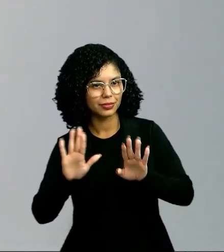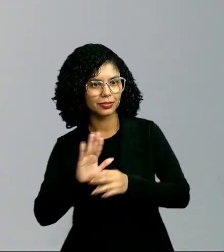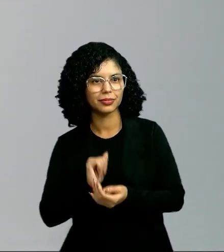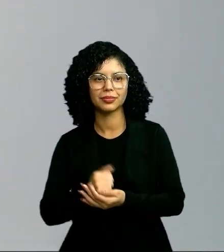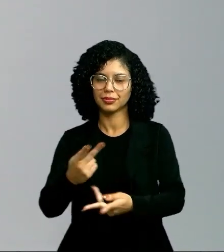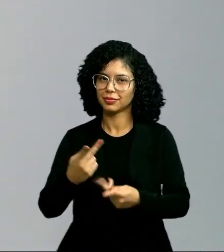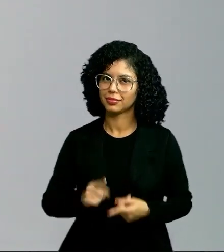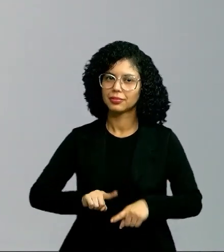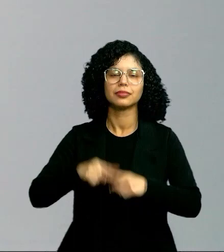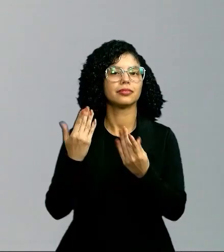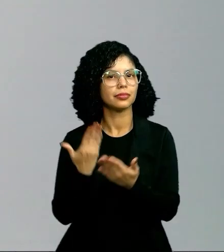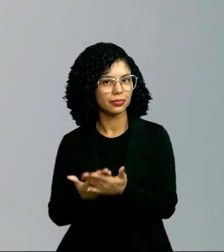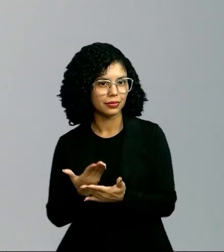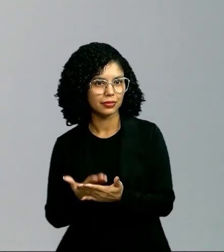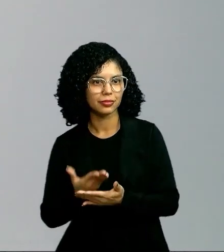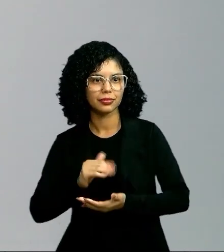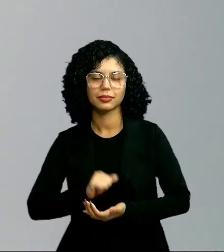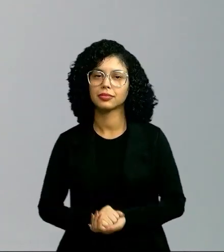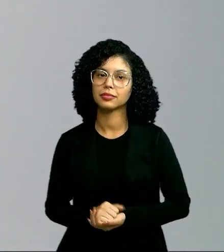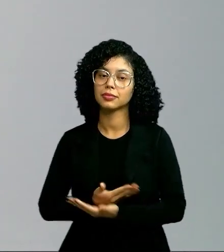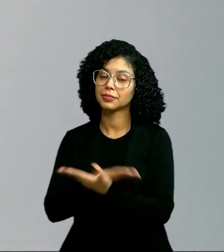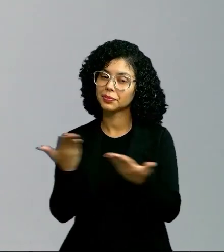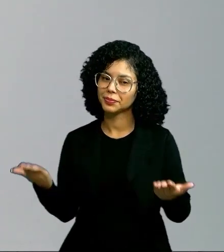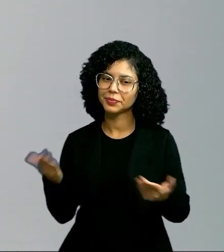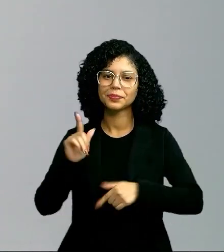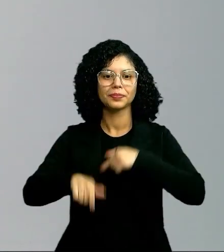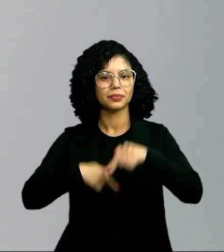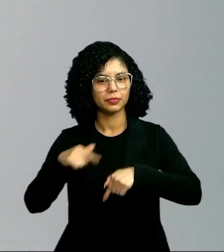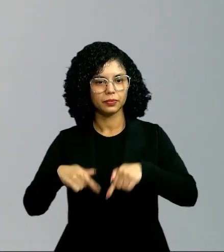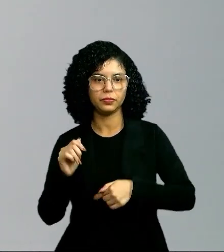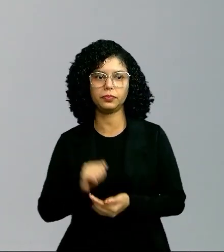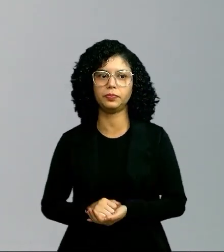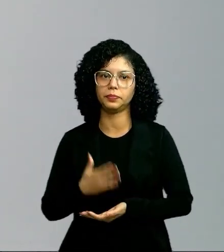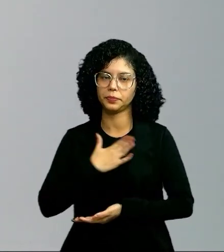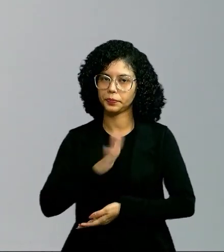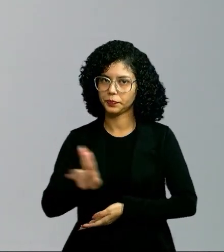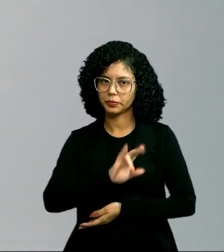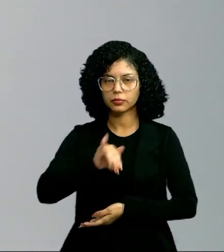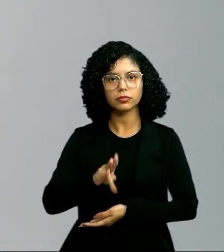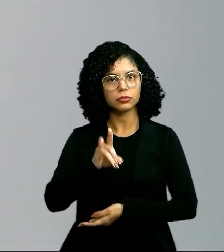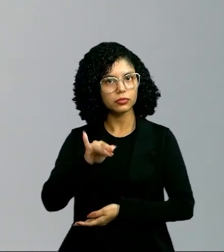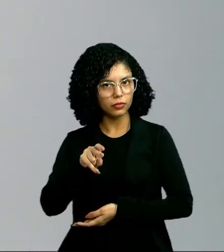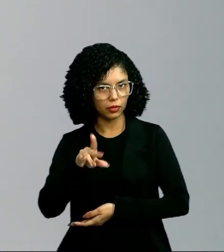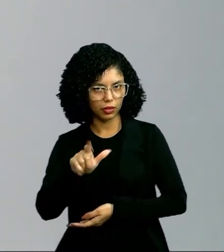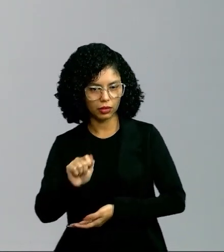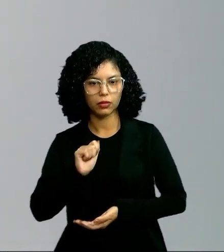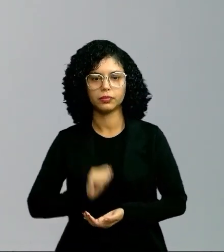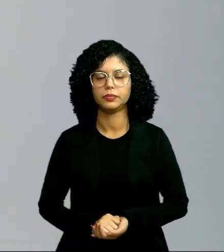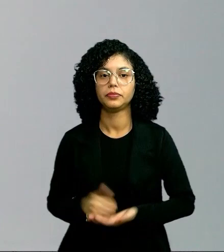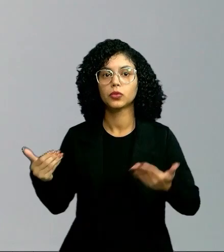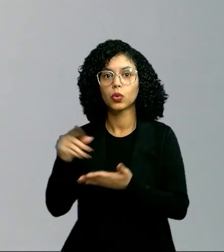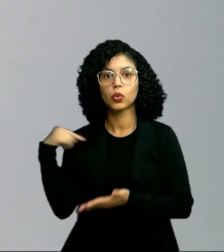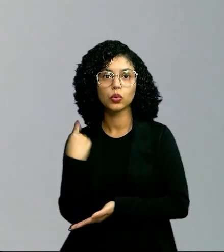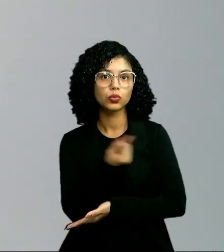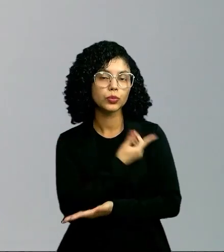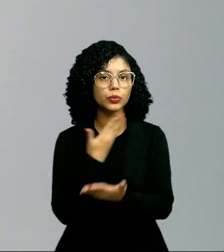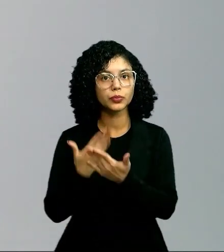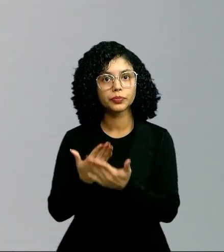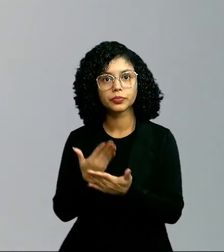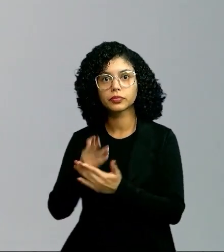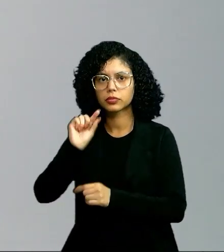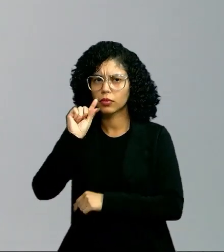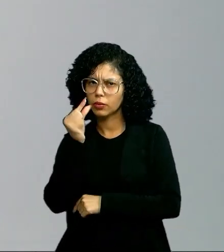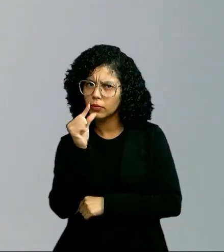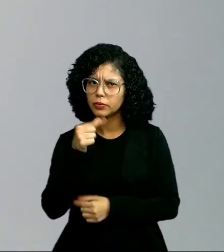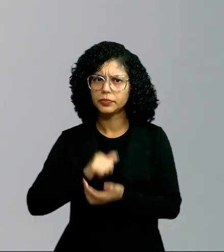Olá, seja muito bem-vindo, muito bem-vinda a mais uma aula de Química. Eu sou o professor Josenilson e hoje nós estudaremos